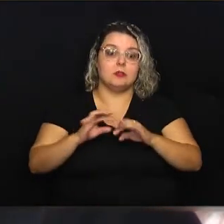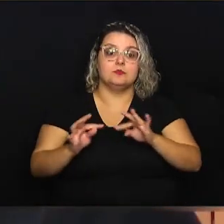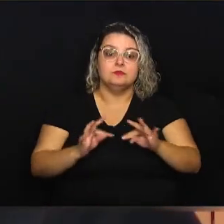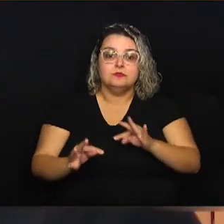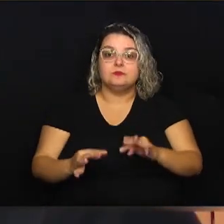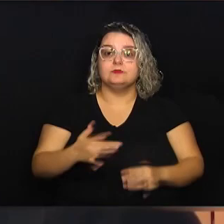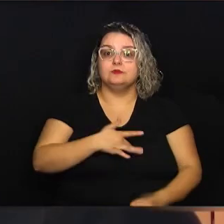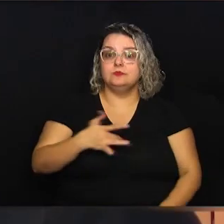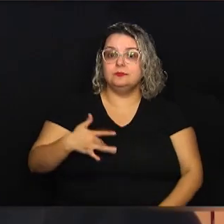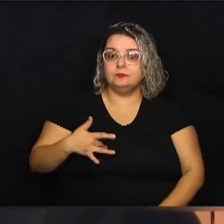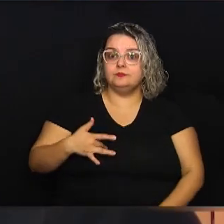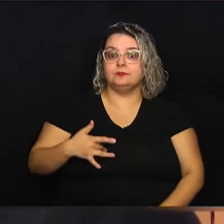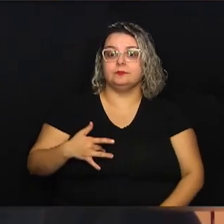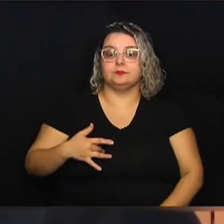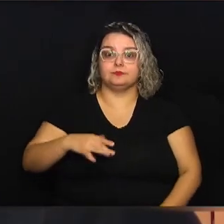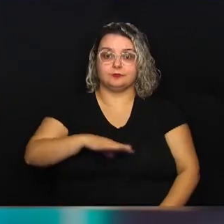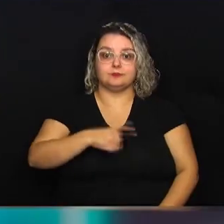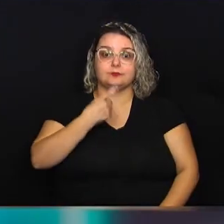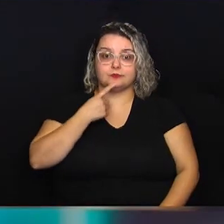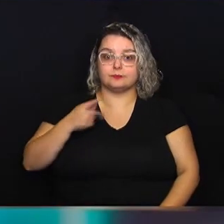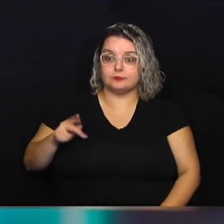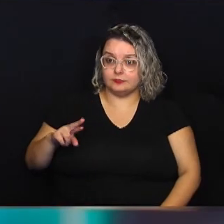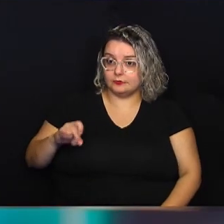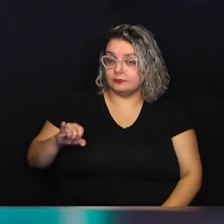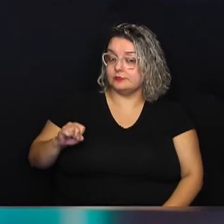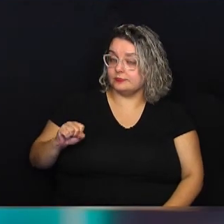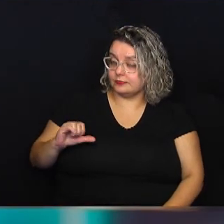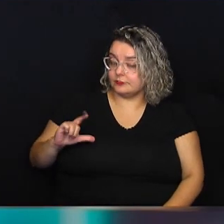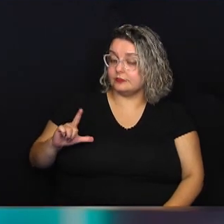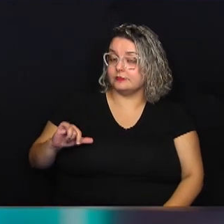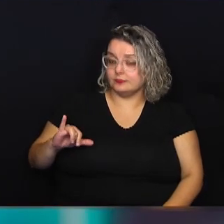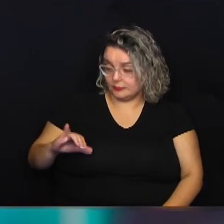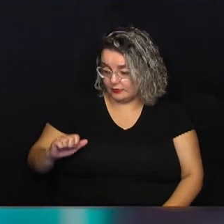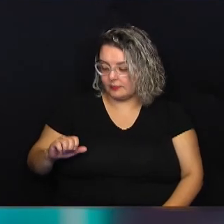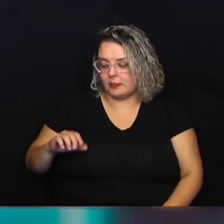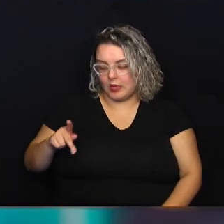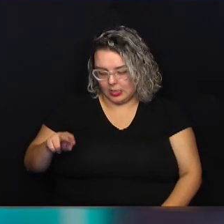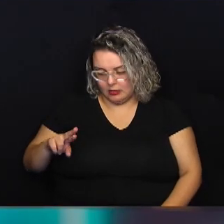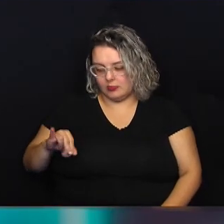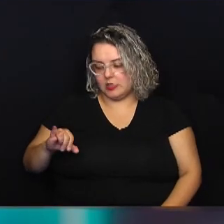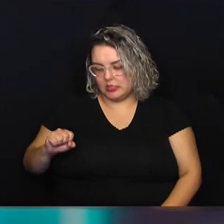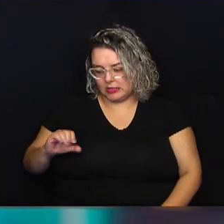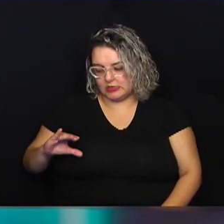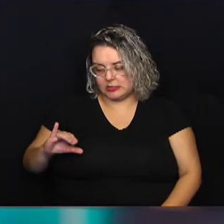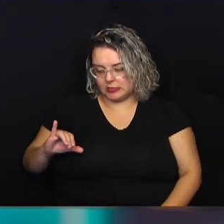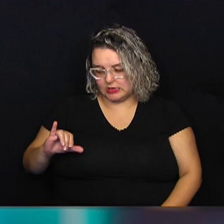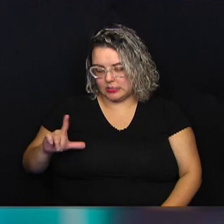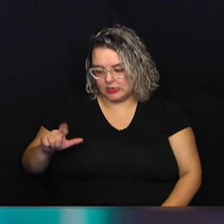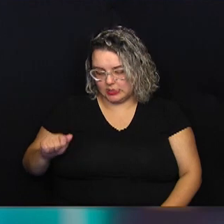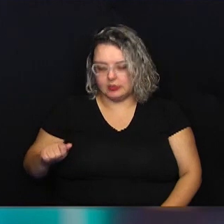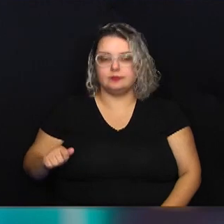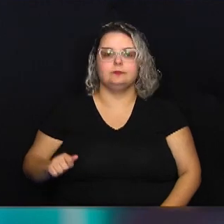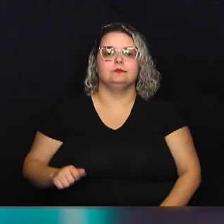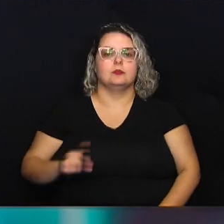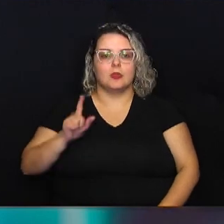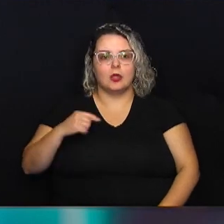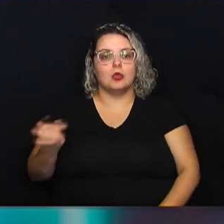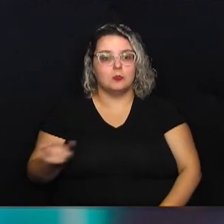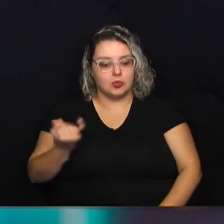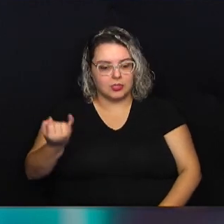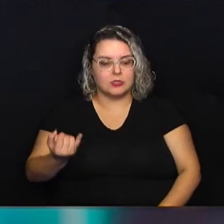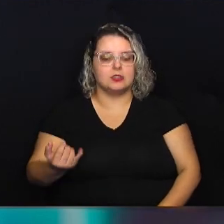de Campinas, Priscila Pegoraro, enfatiza a importância da ação desenvolvida pela Câmara de Vereadores e